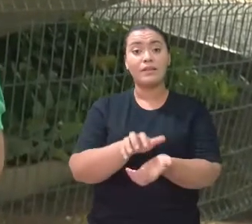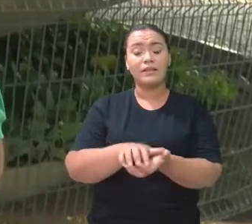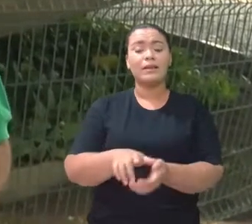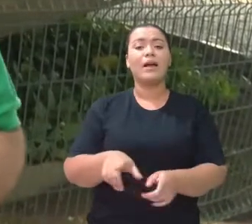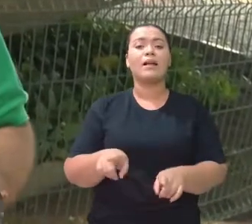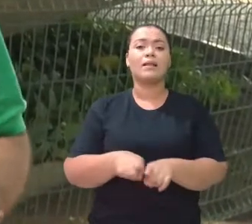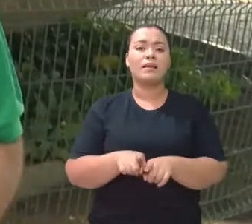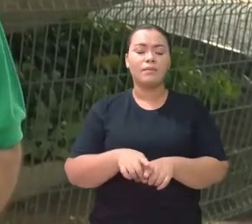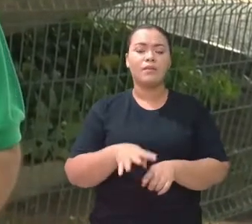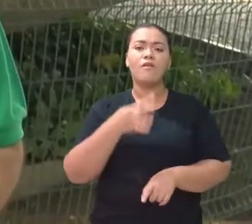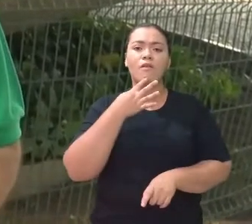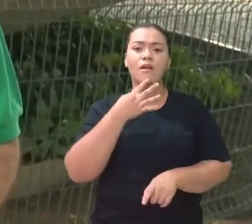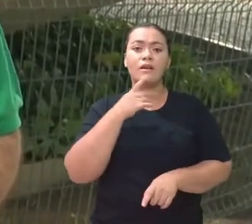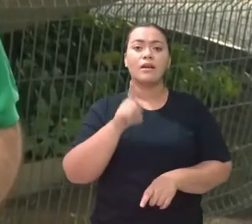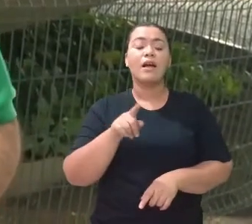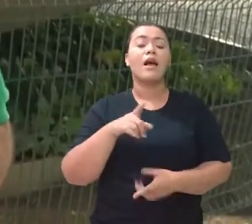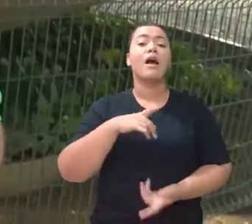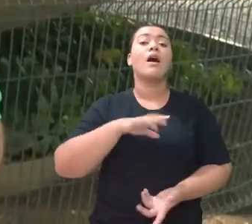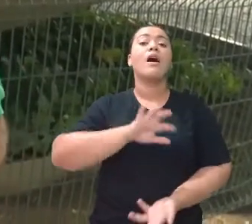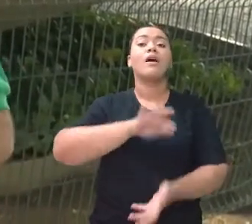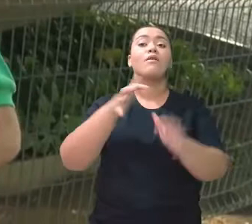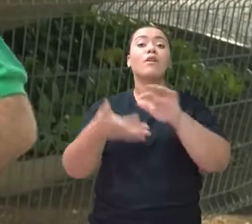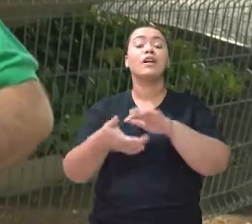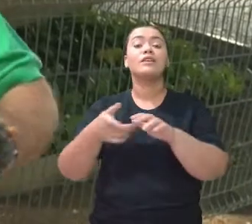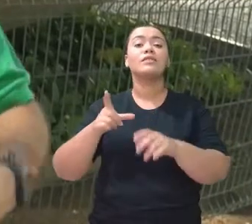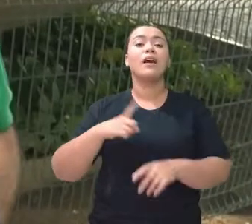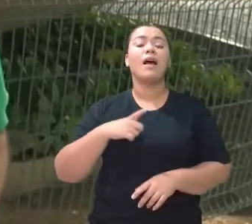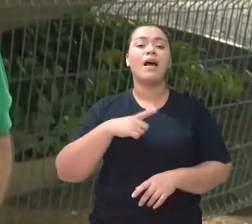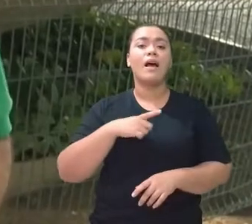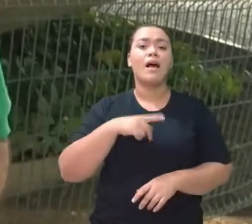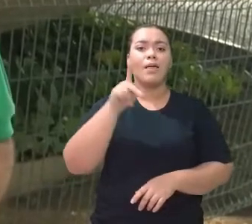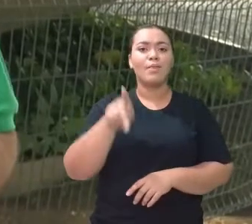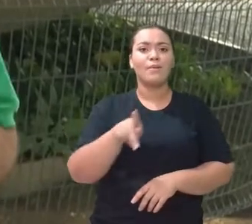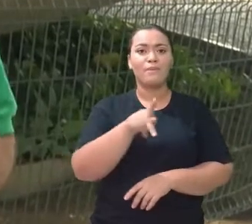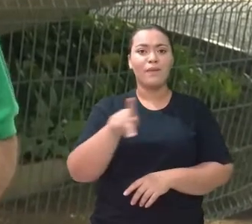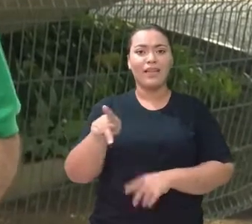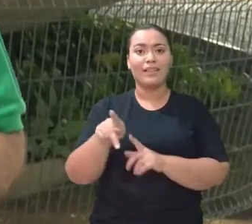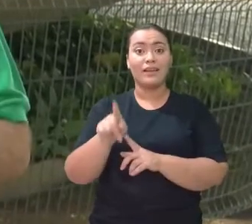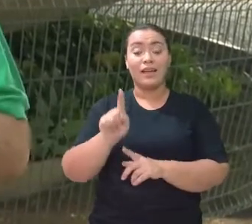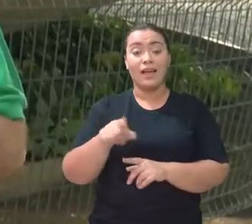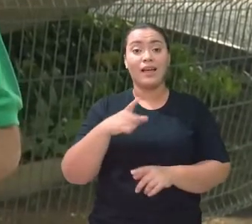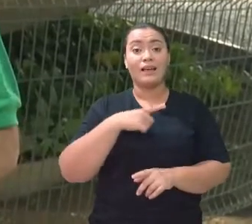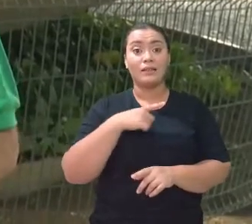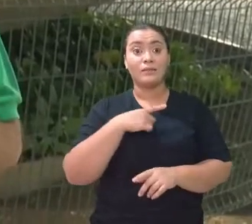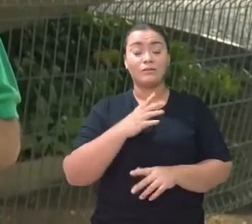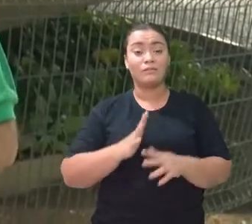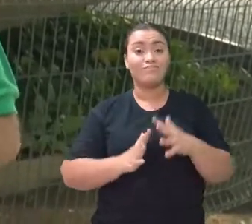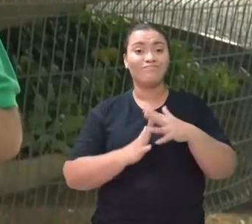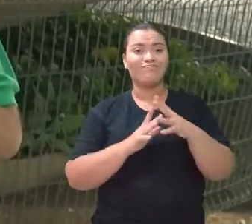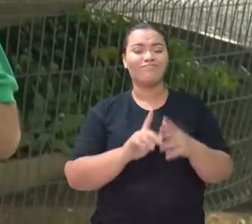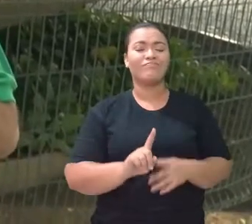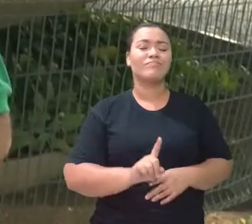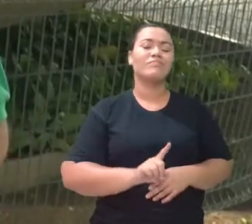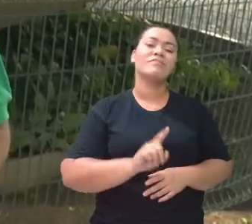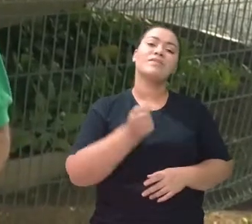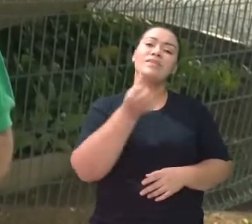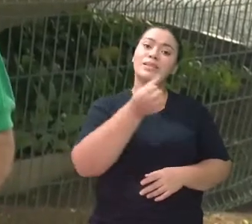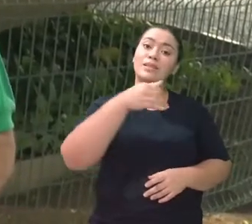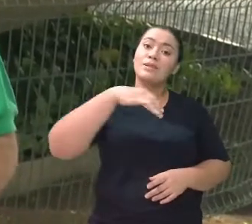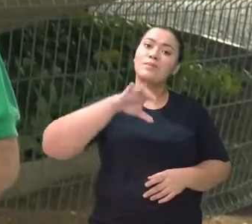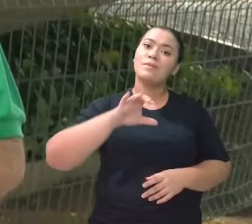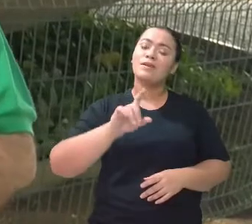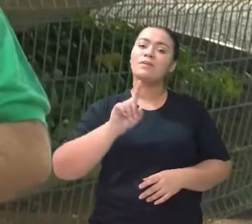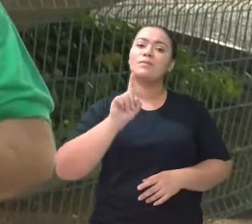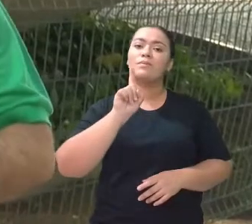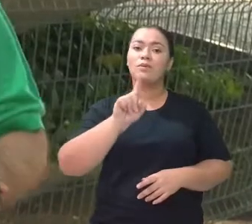conhecida como Revolução dos Padres, ela teve seu estopim em 6 de março de 1817.